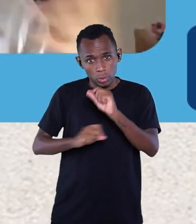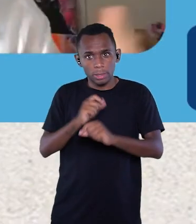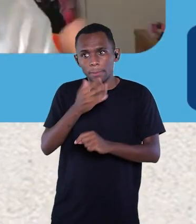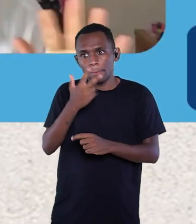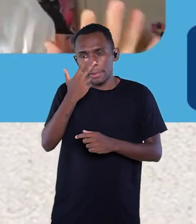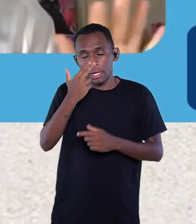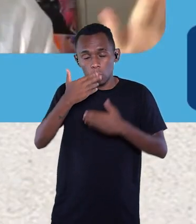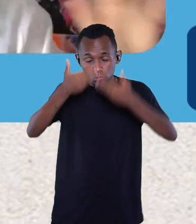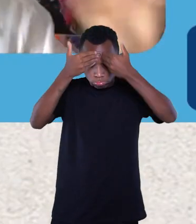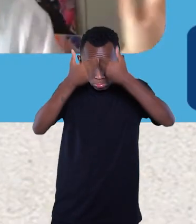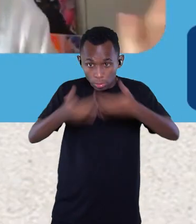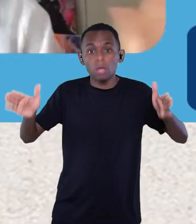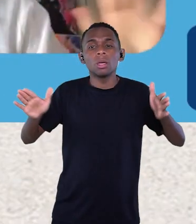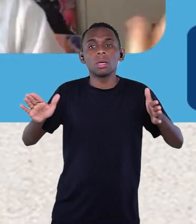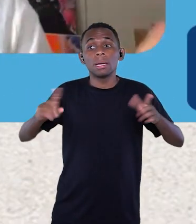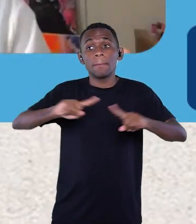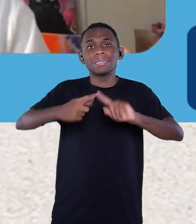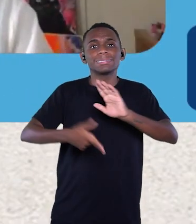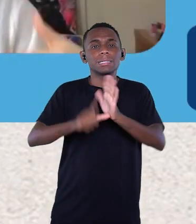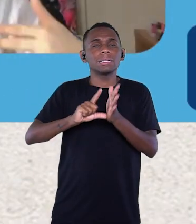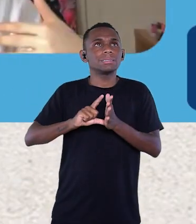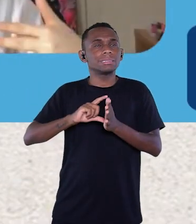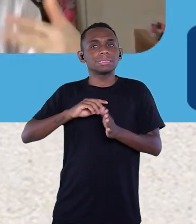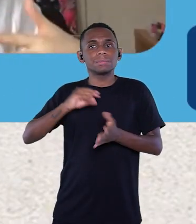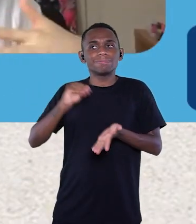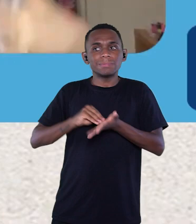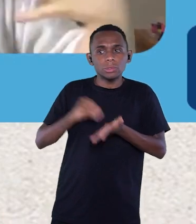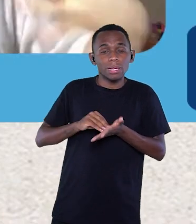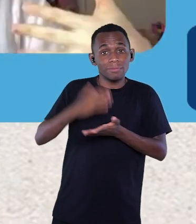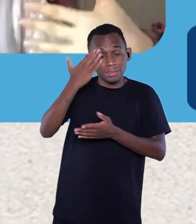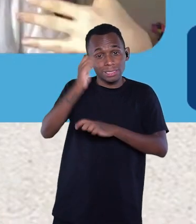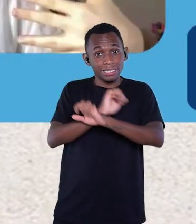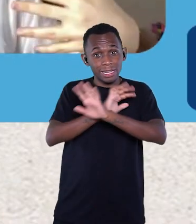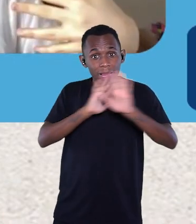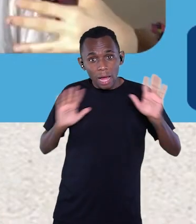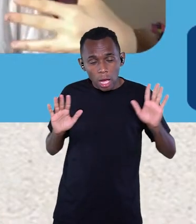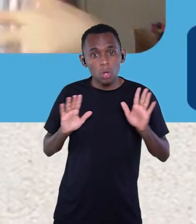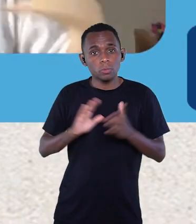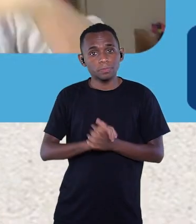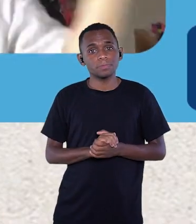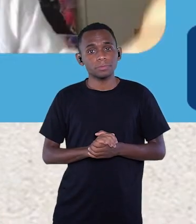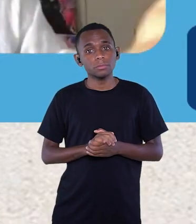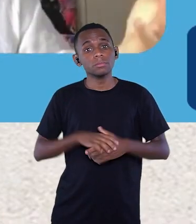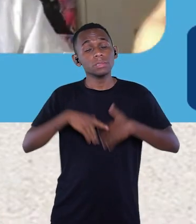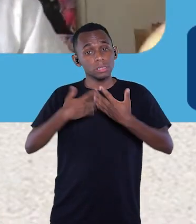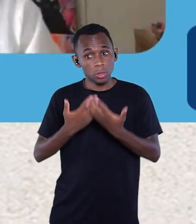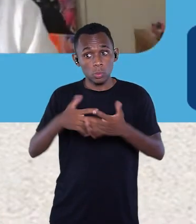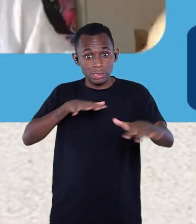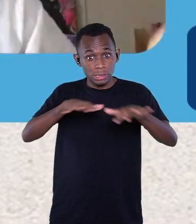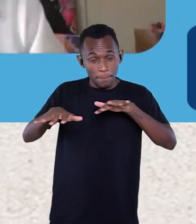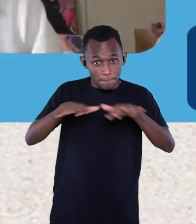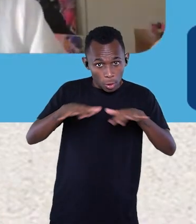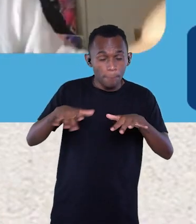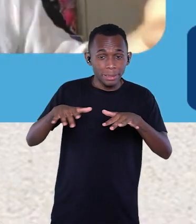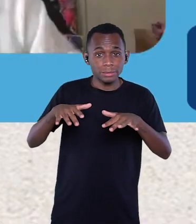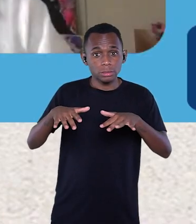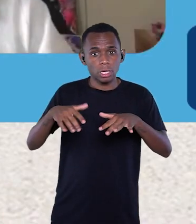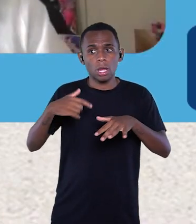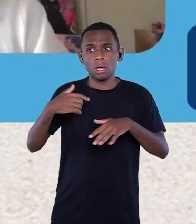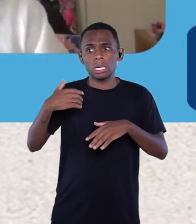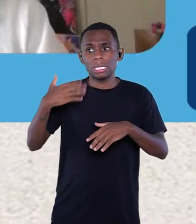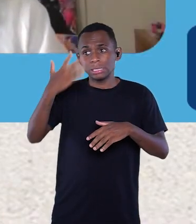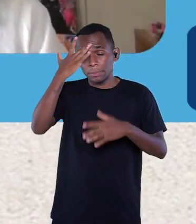armário muito antes de eu me entender necessariamente, e eu já também, assim, dentro desse movimento, eu fui chamada